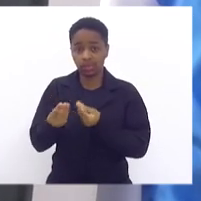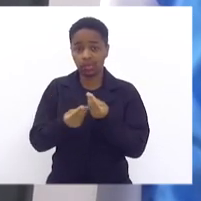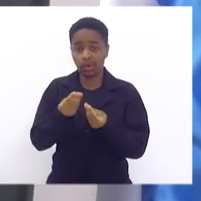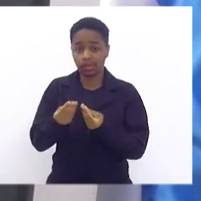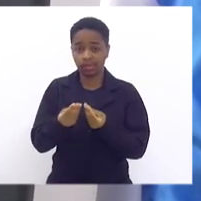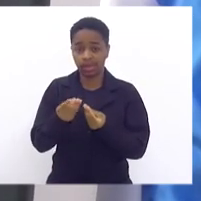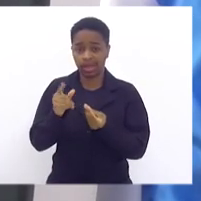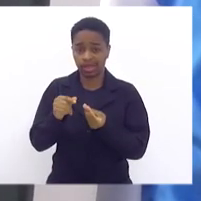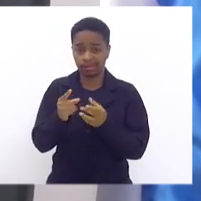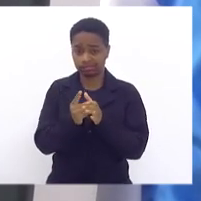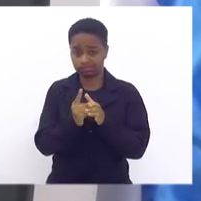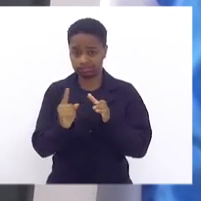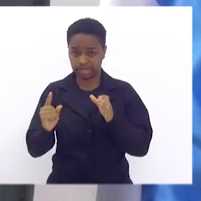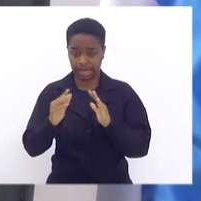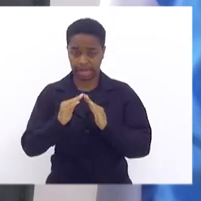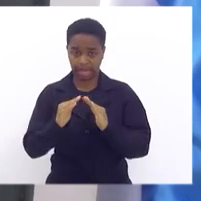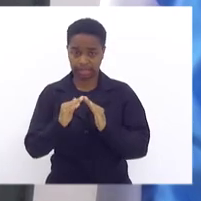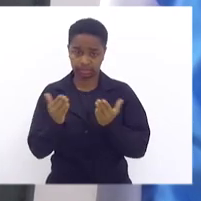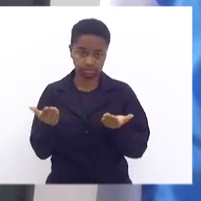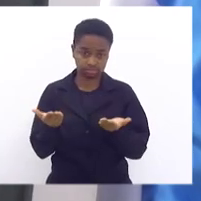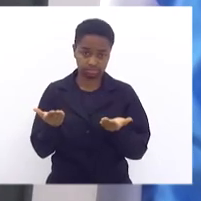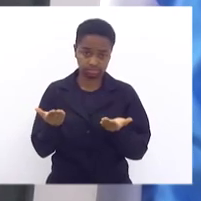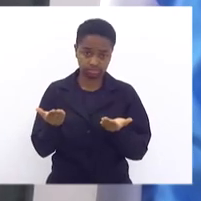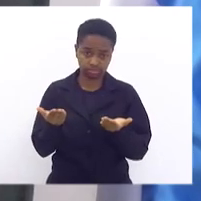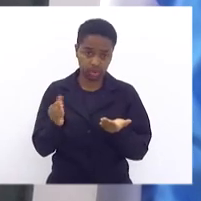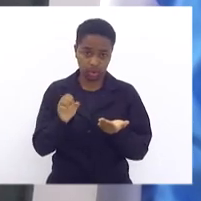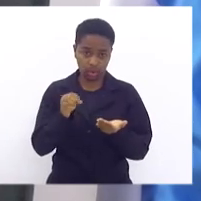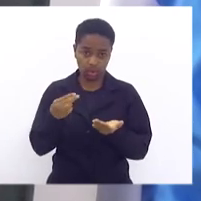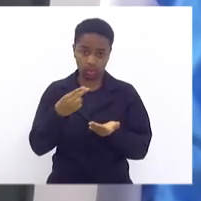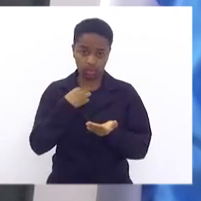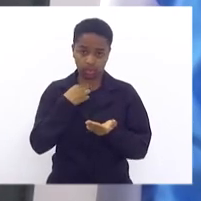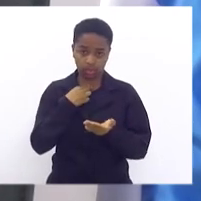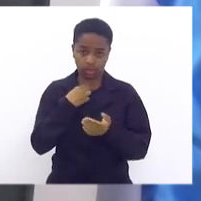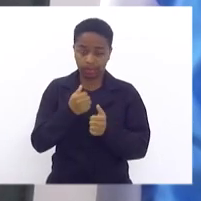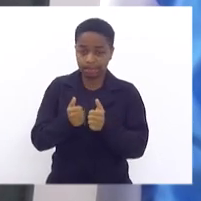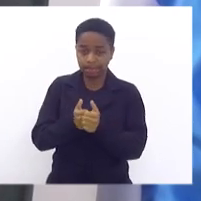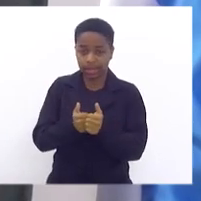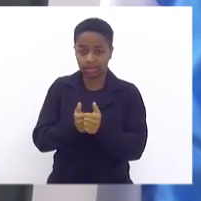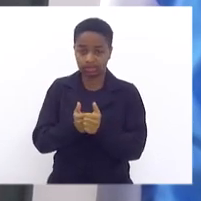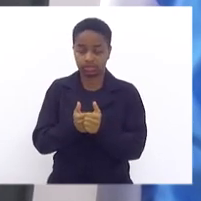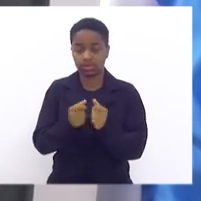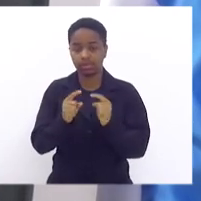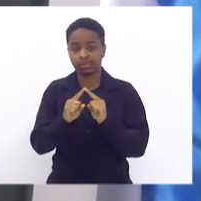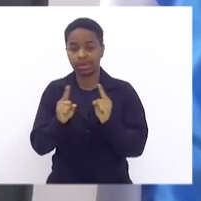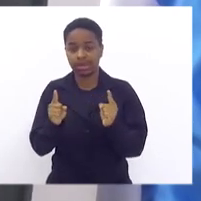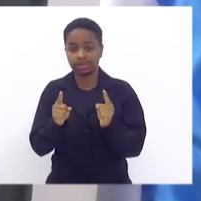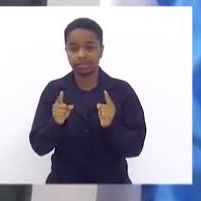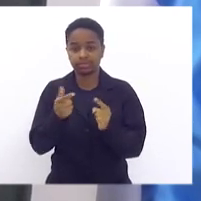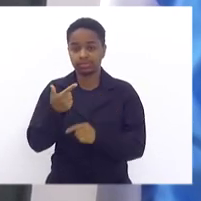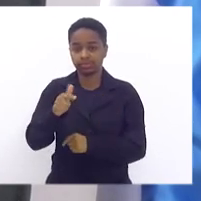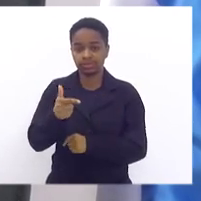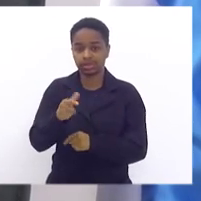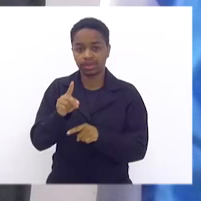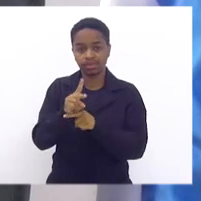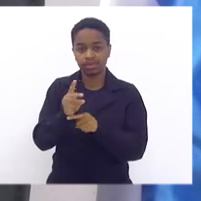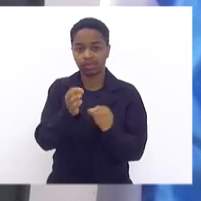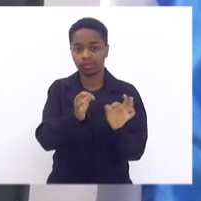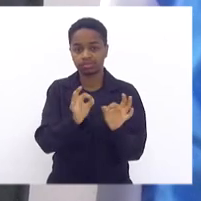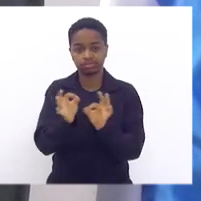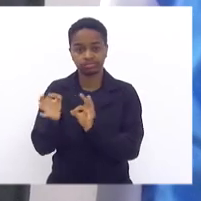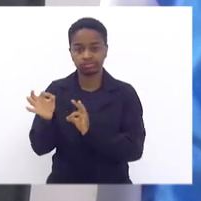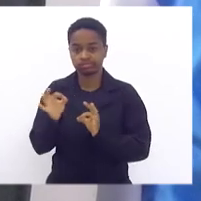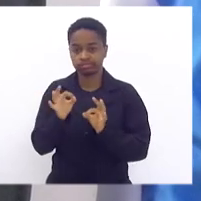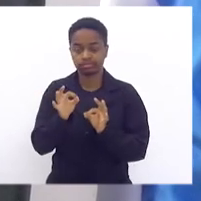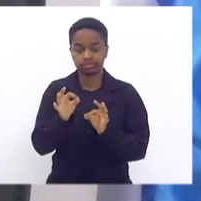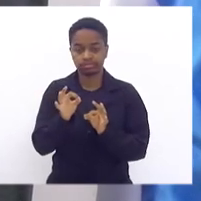do lar, a medida protetiva vai ser de não aproximação da vítima, mas ela não há, no rol das